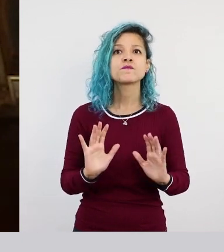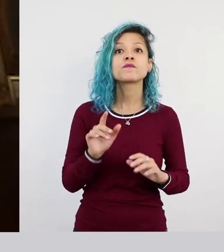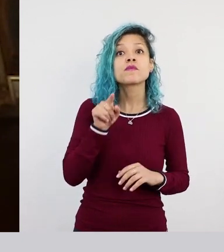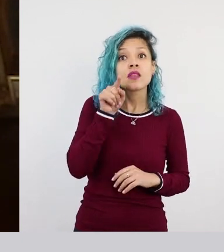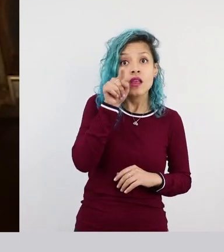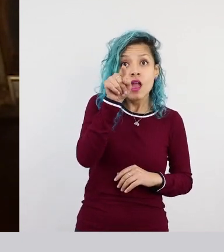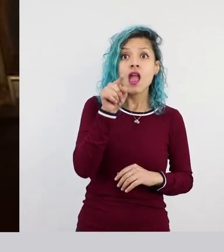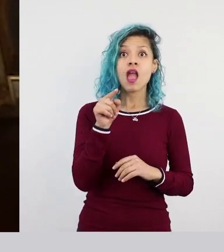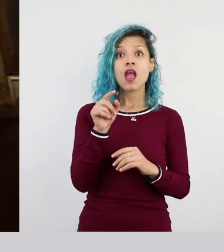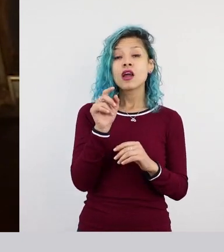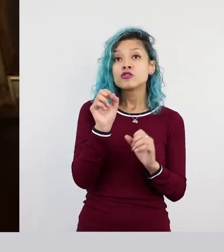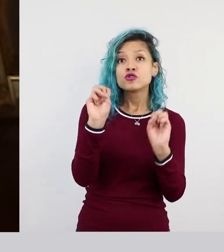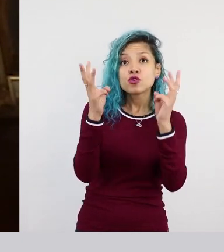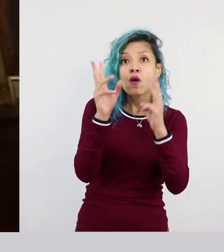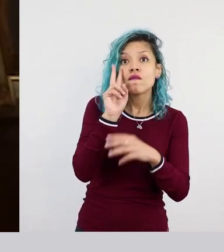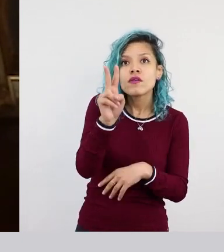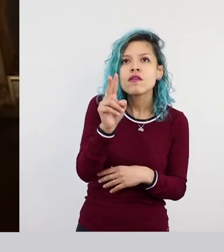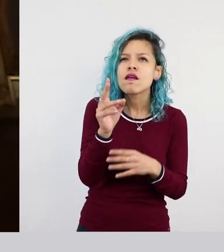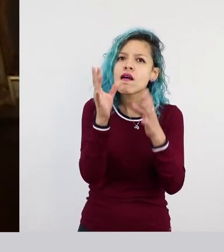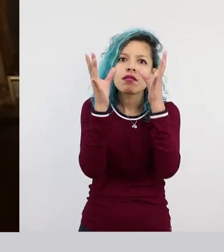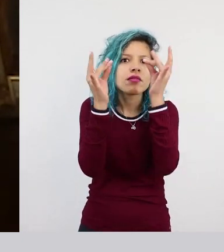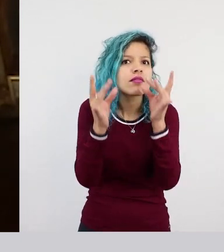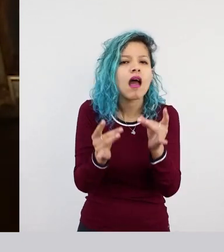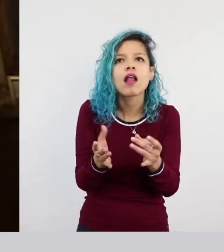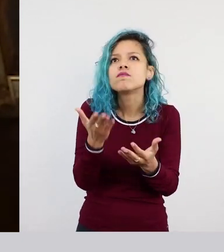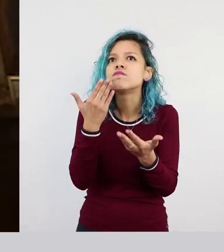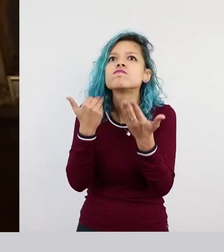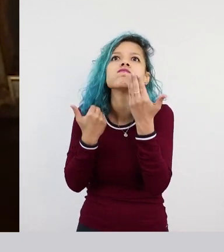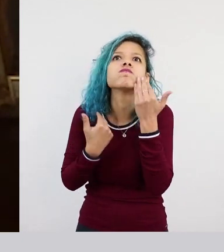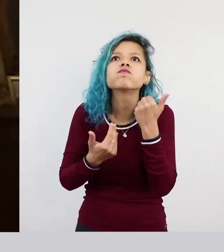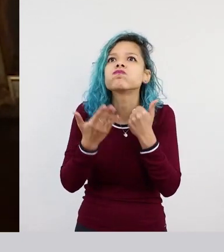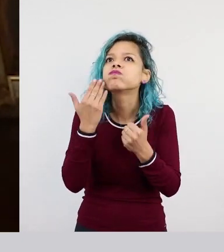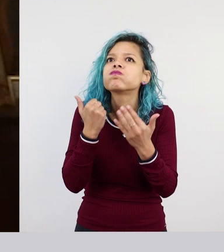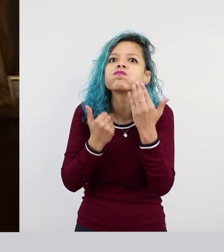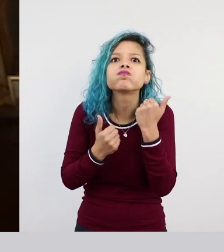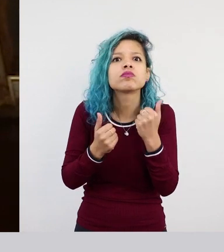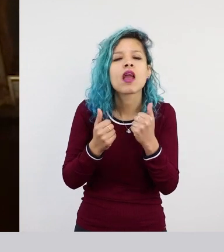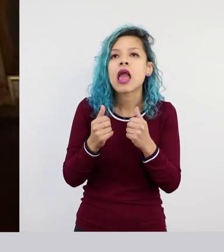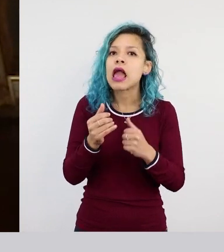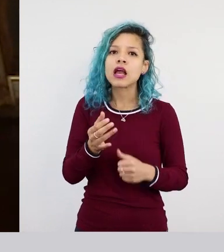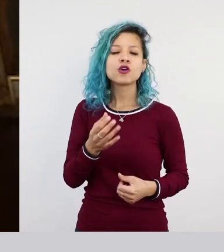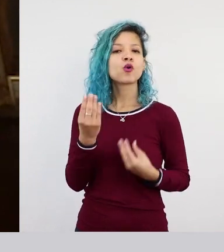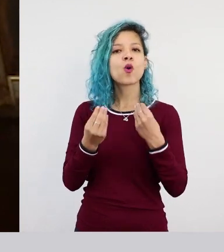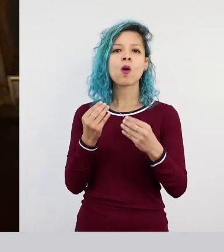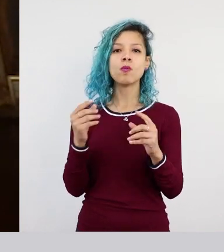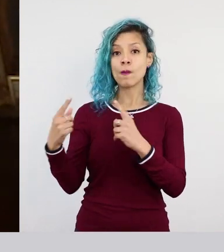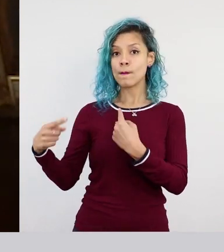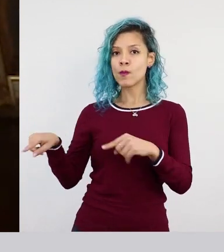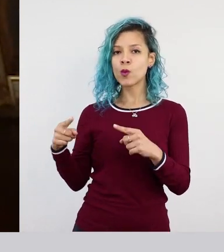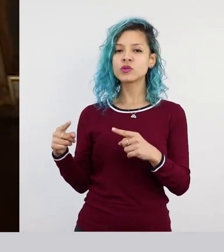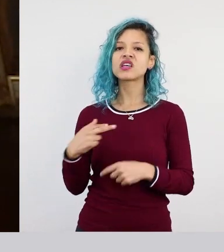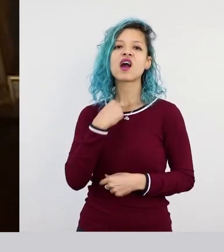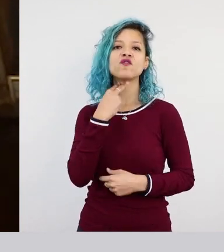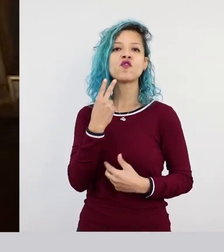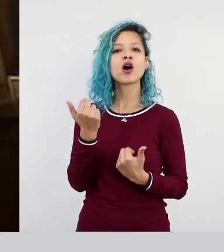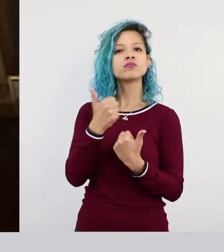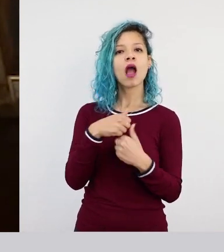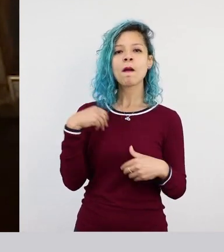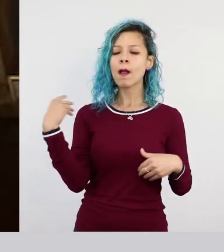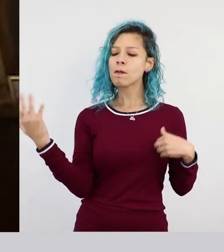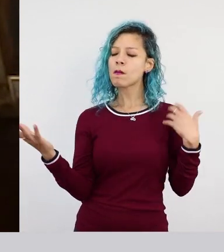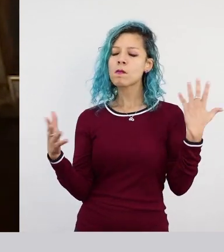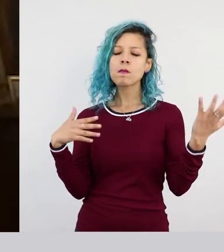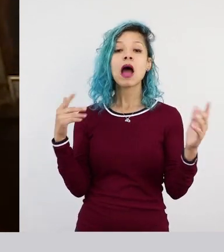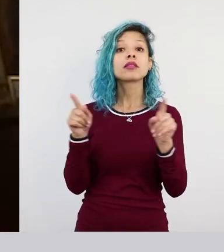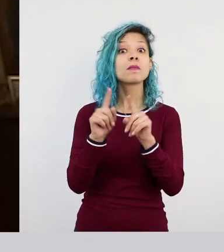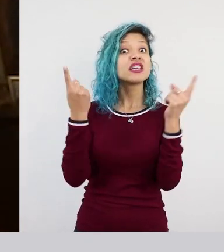dentro de mim. Quando eu via os shows, eu reparava em tudo. Eu percebia como é que elas faziam as dublagens, como é que elas